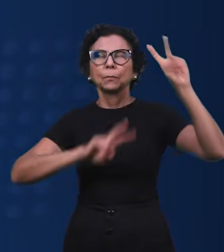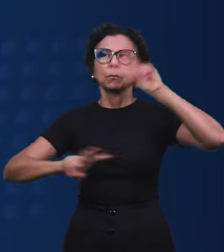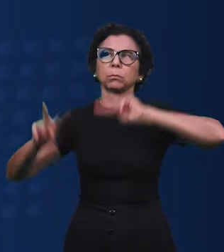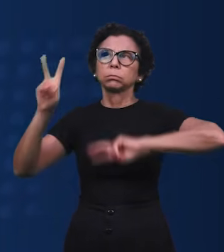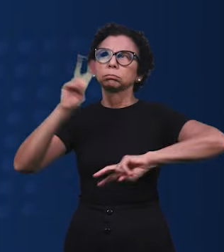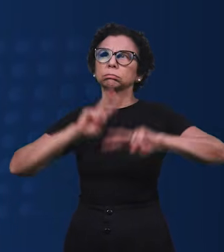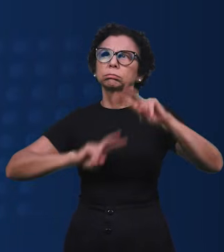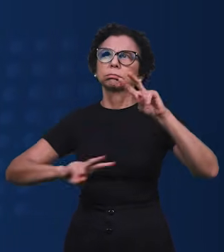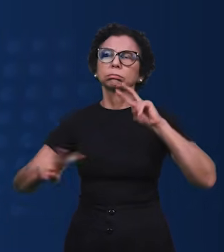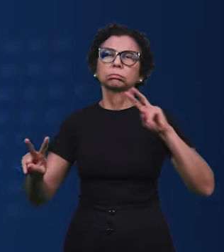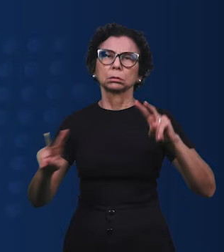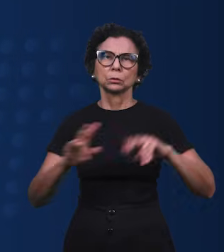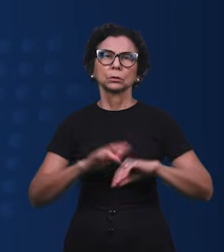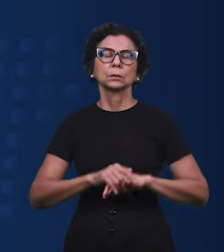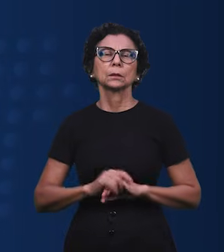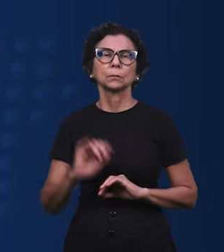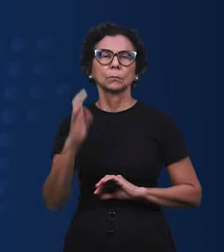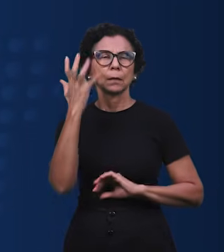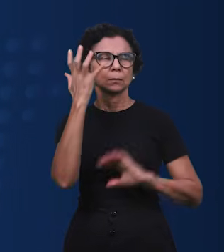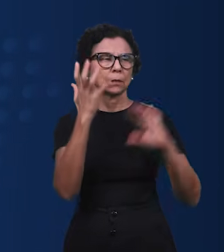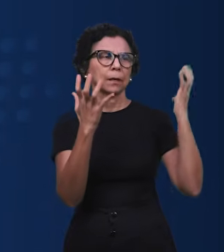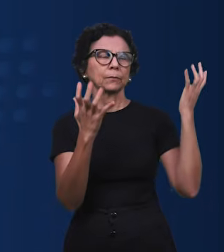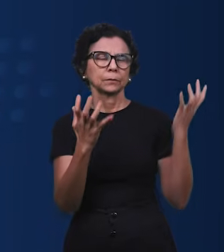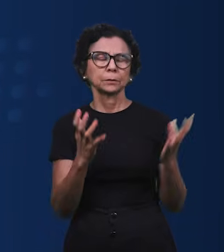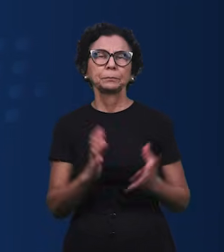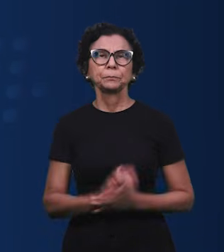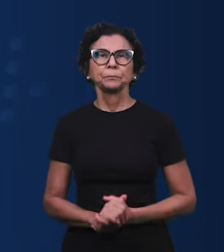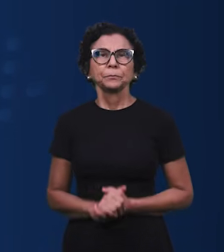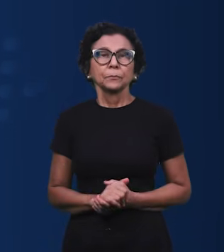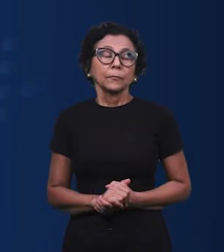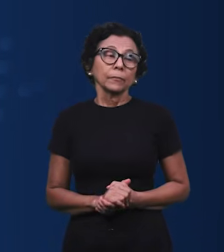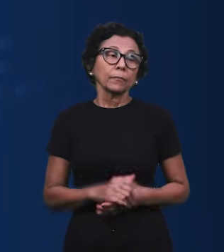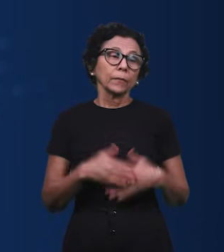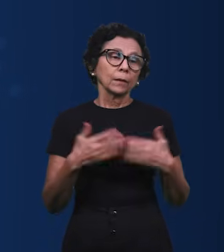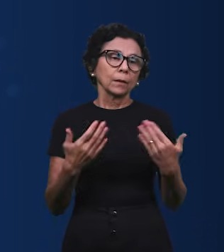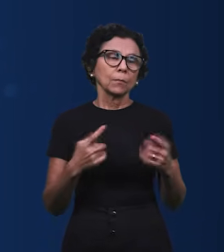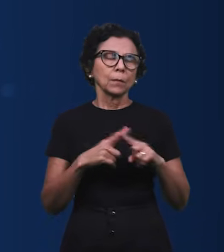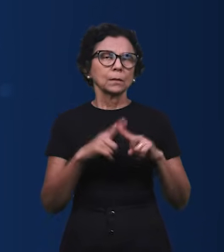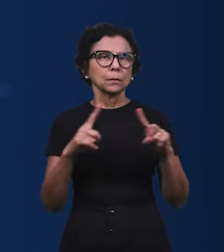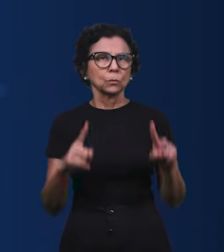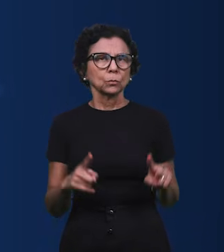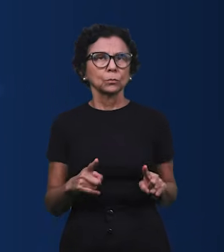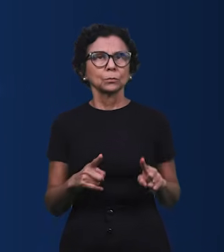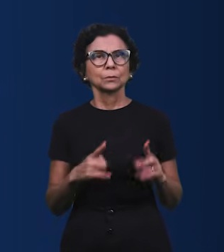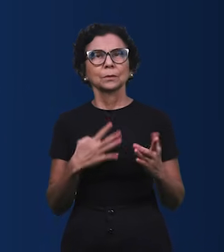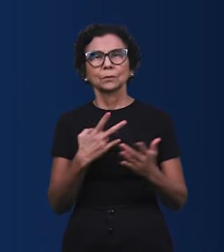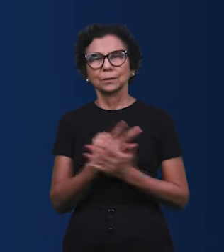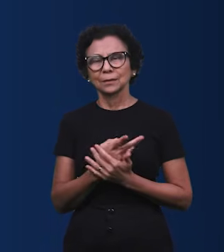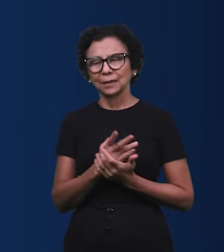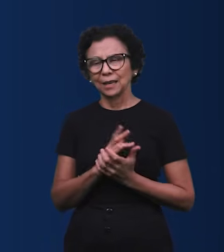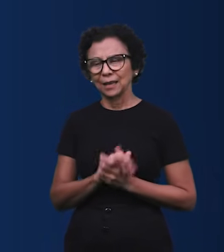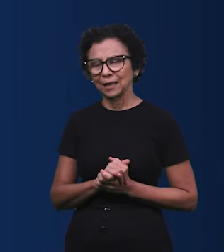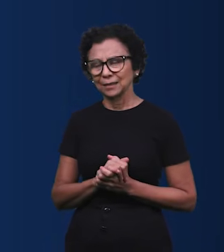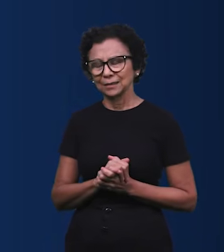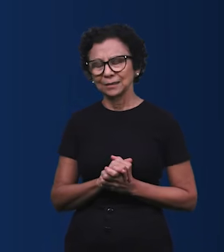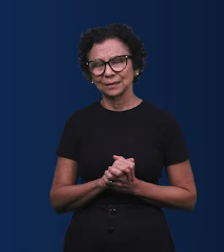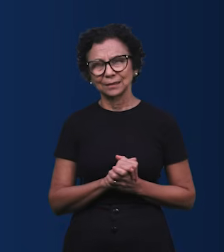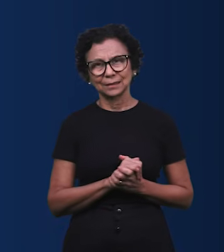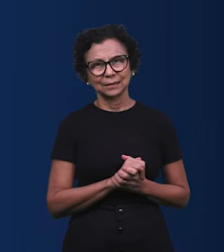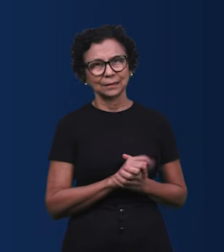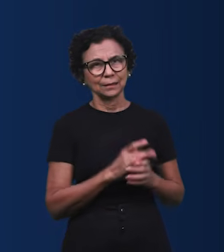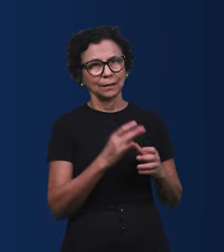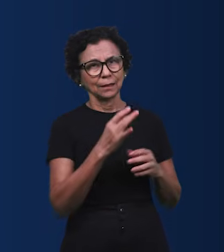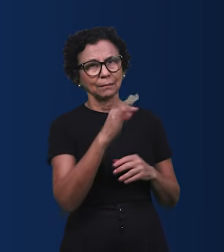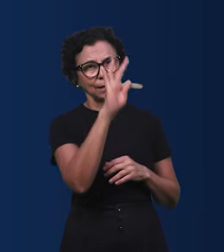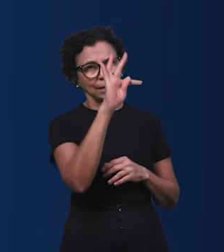que tenha mais arborizados, né? Mas isso, Andréia, tudo é na parte técnica. O que nós queremos entender